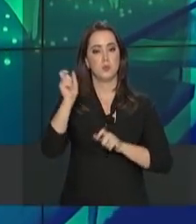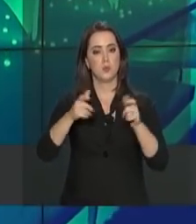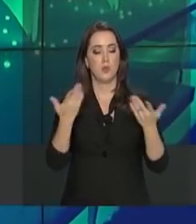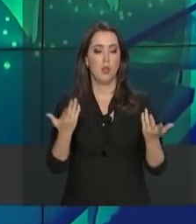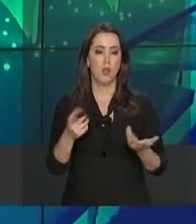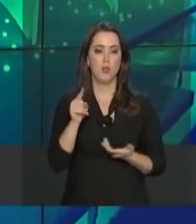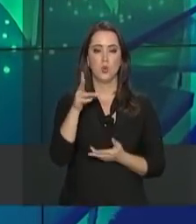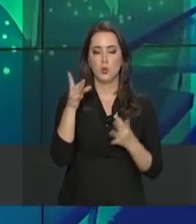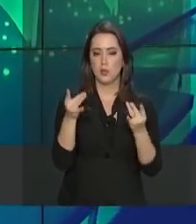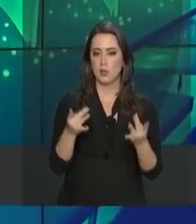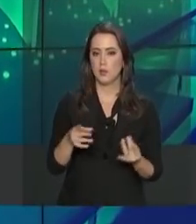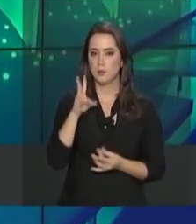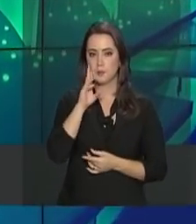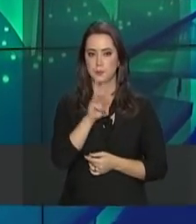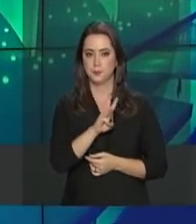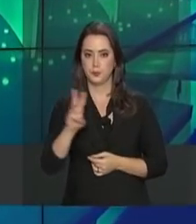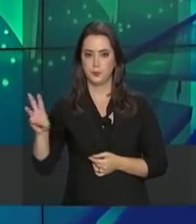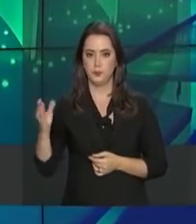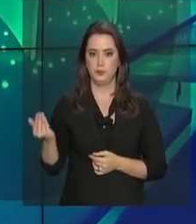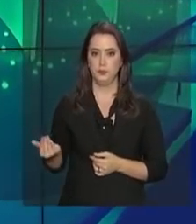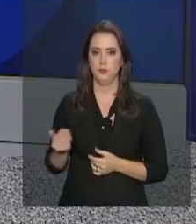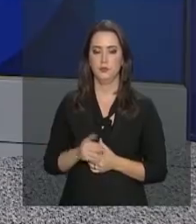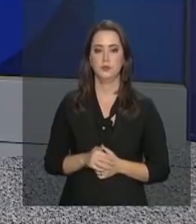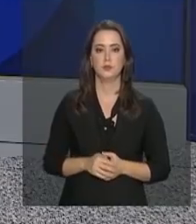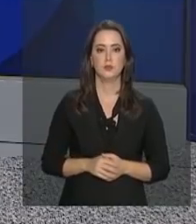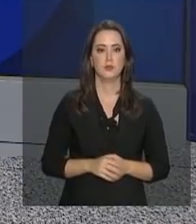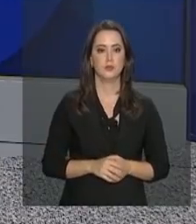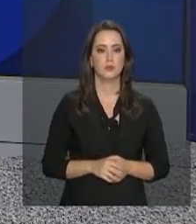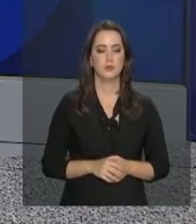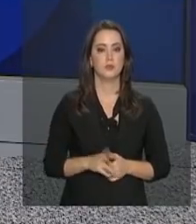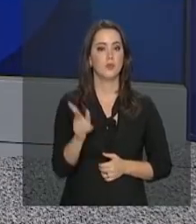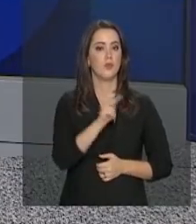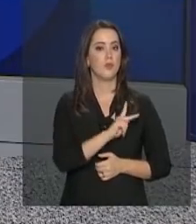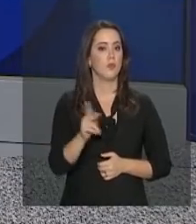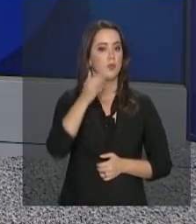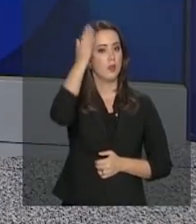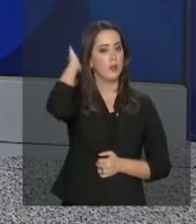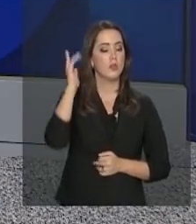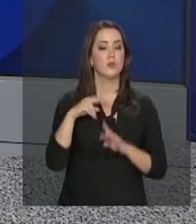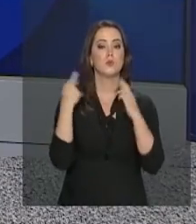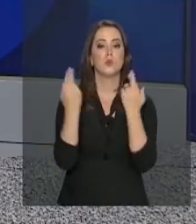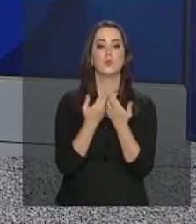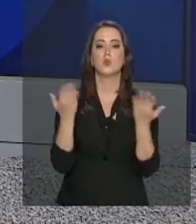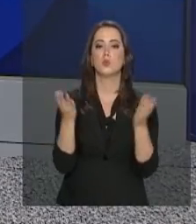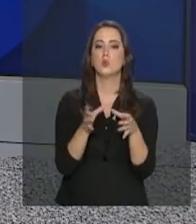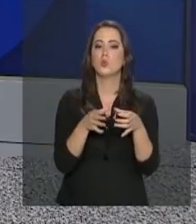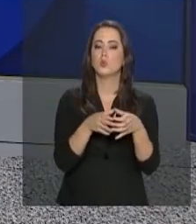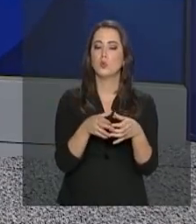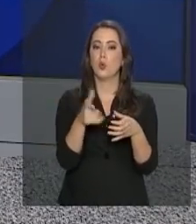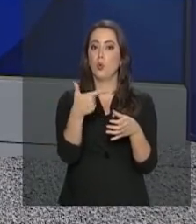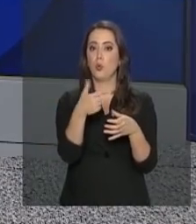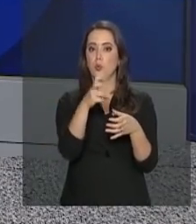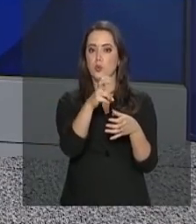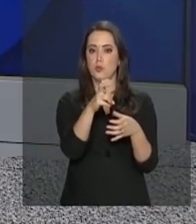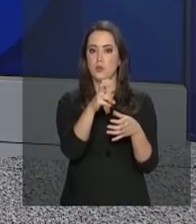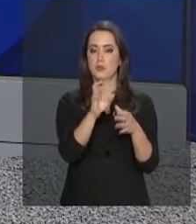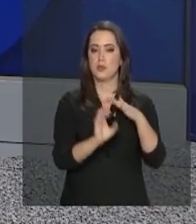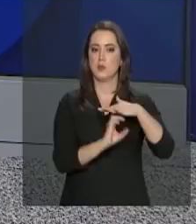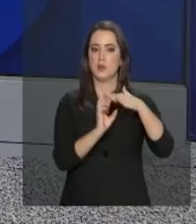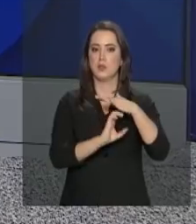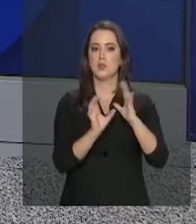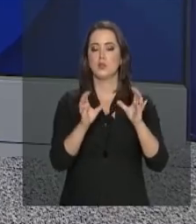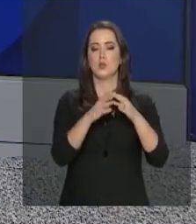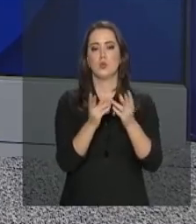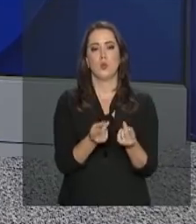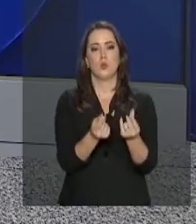detalhes estão no site do mais médicos o presidente michel temer se reuniu hoje com 25 empresários do